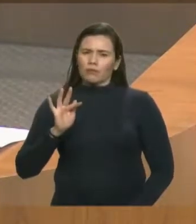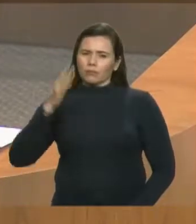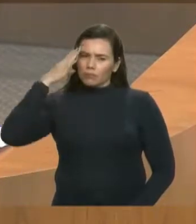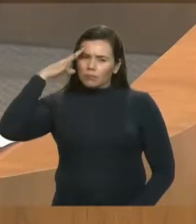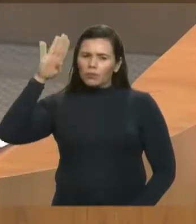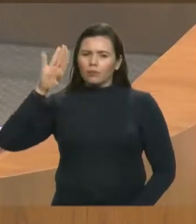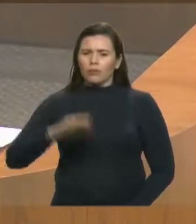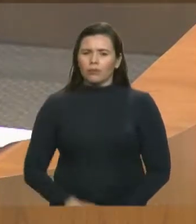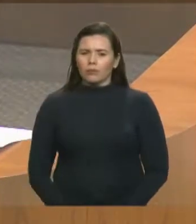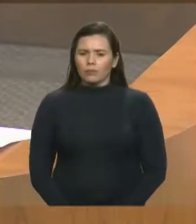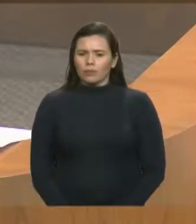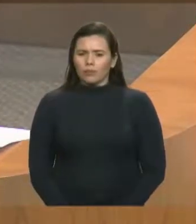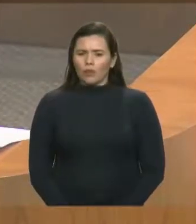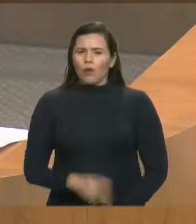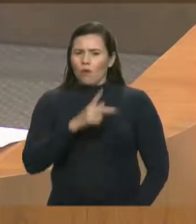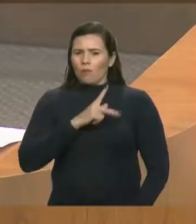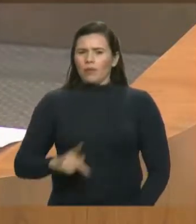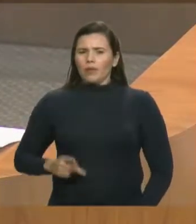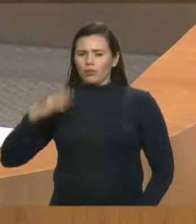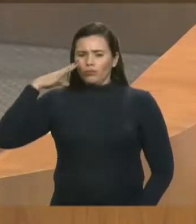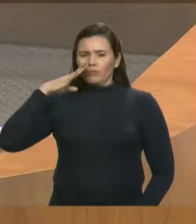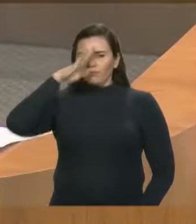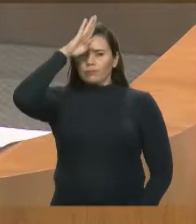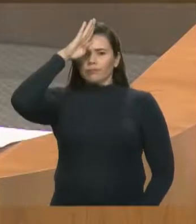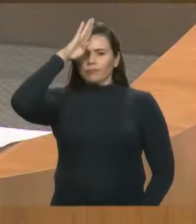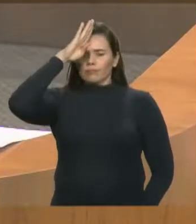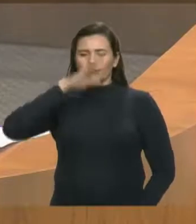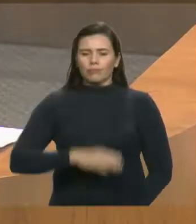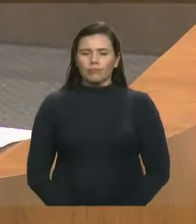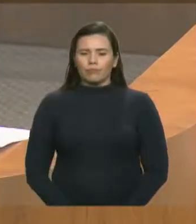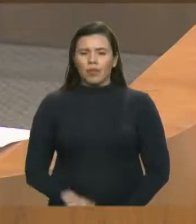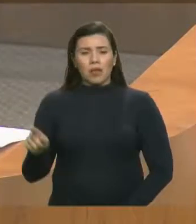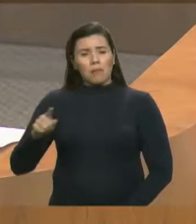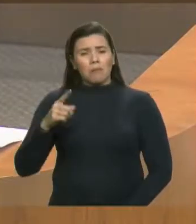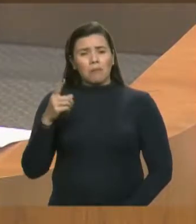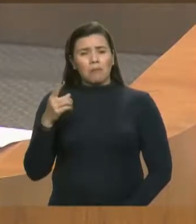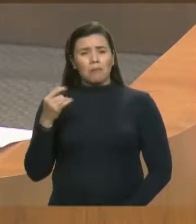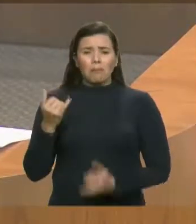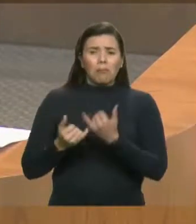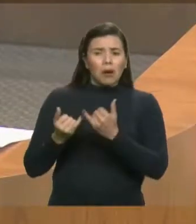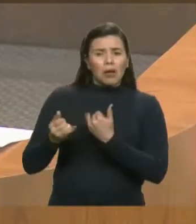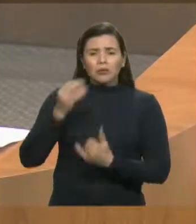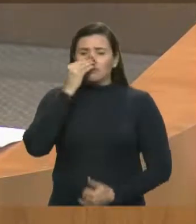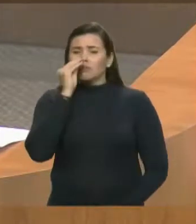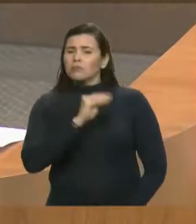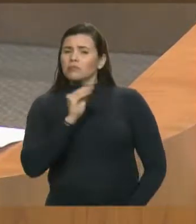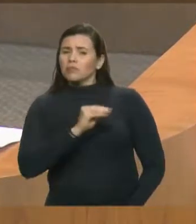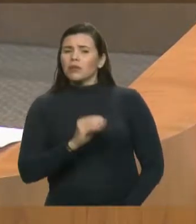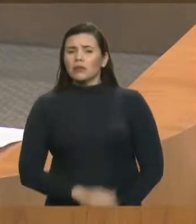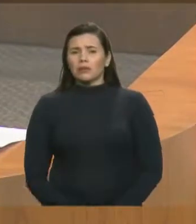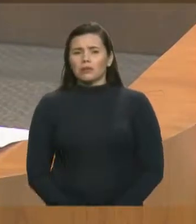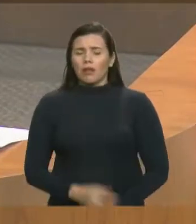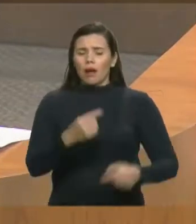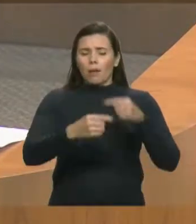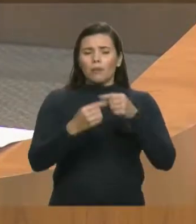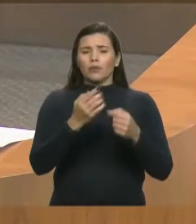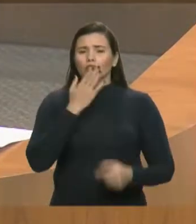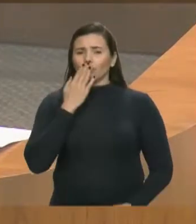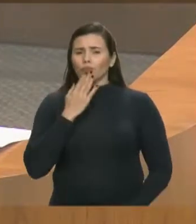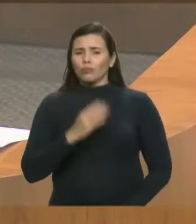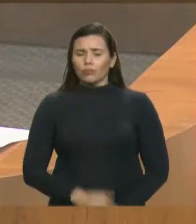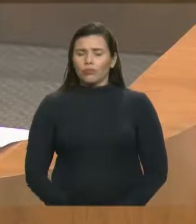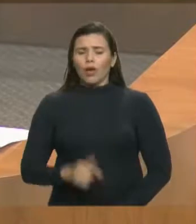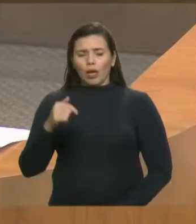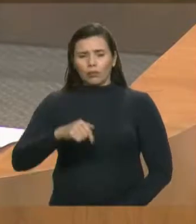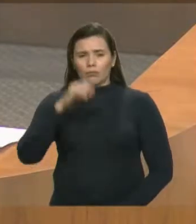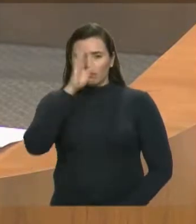do presidente Jair Bolsonaro, que ignora a política indigenista no Brasil, que